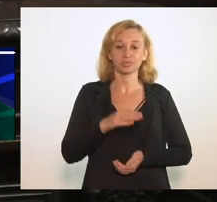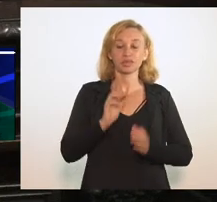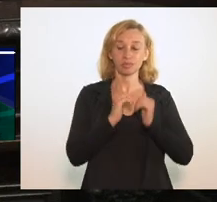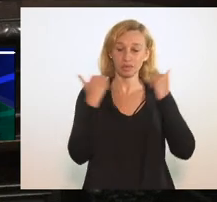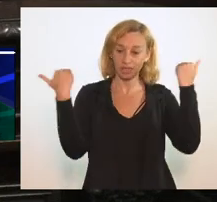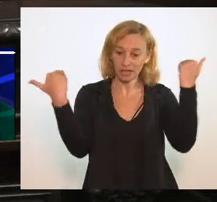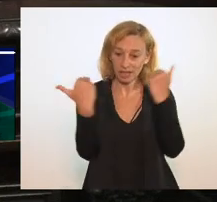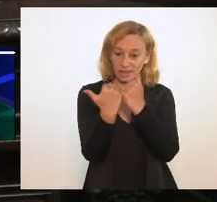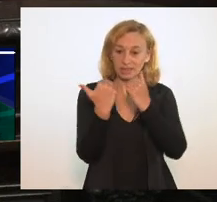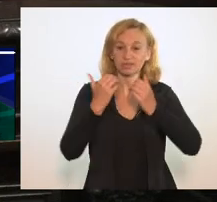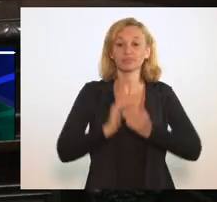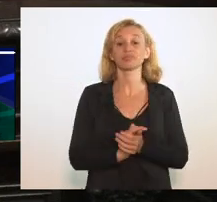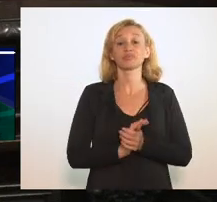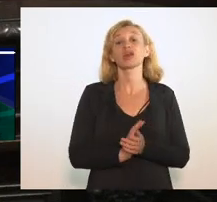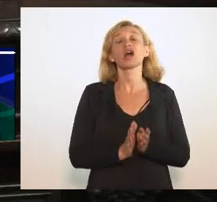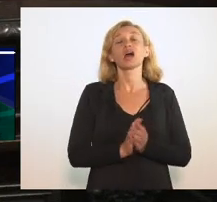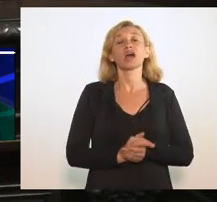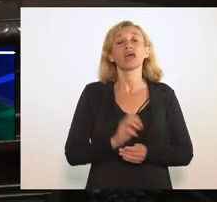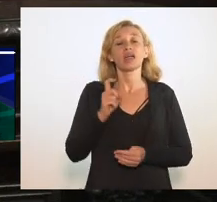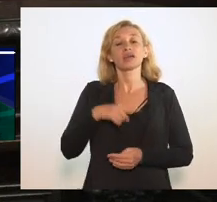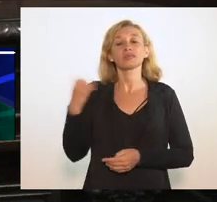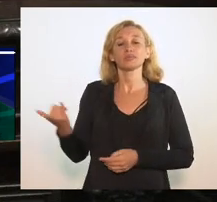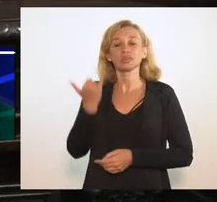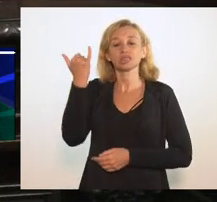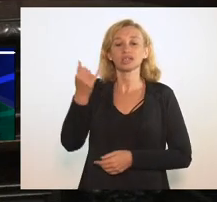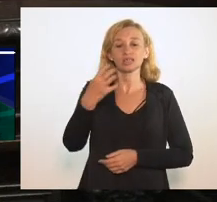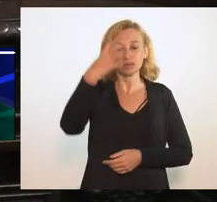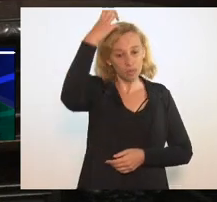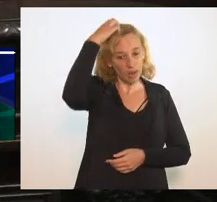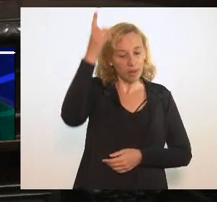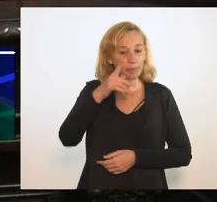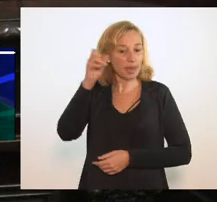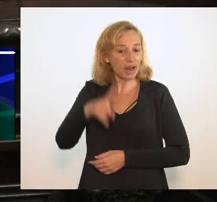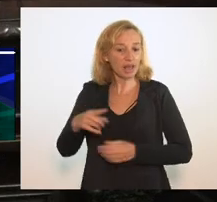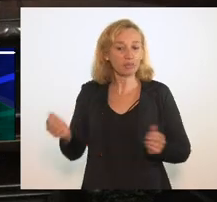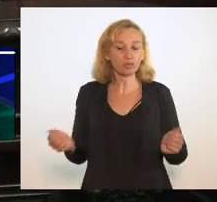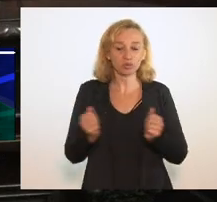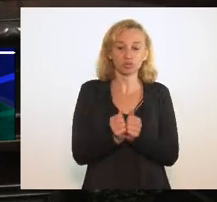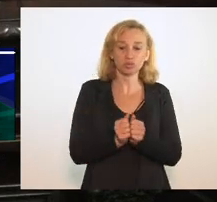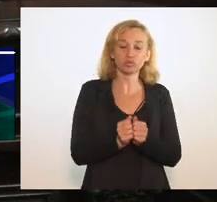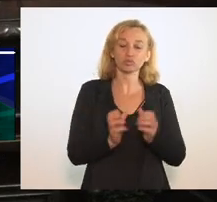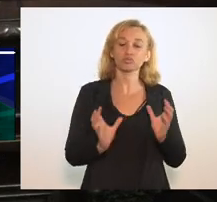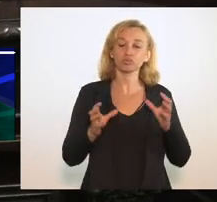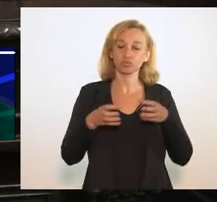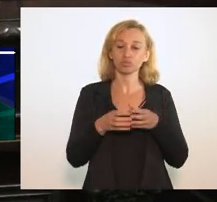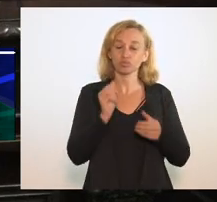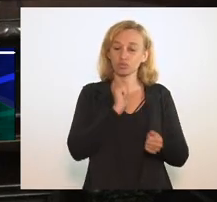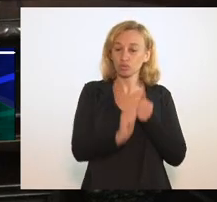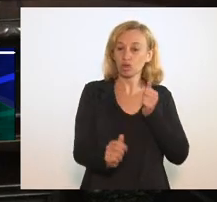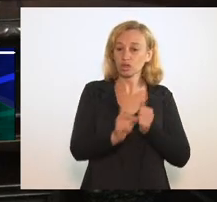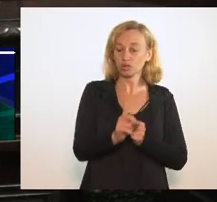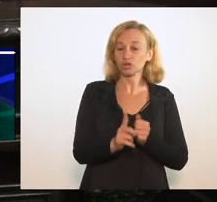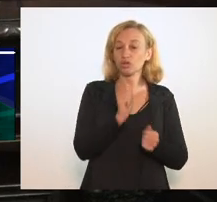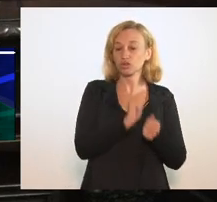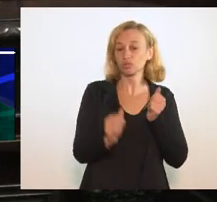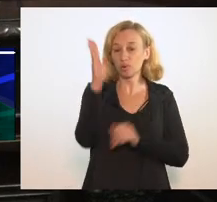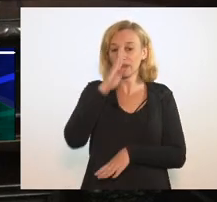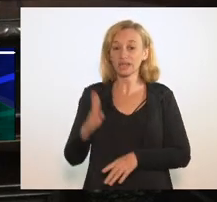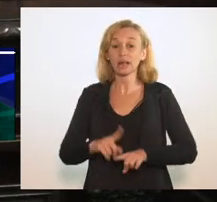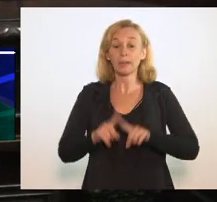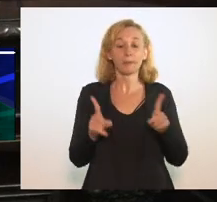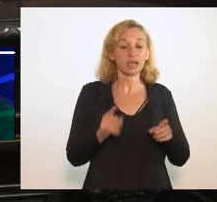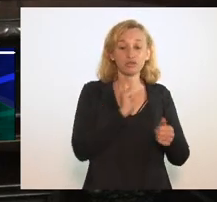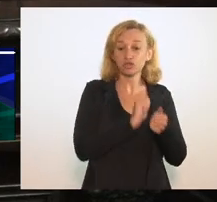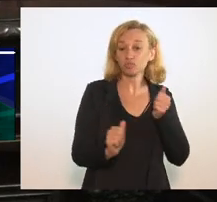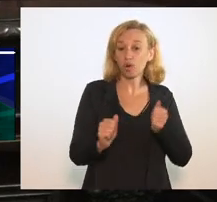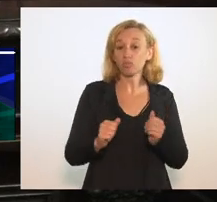Maracanã. Então, não obstante a importância do Pelé para o conjunto dos esportes, não só para o futebol brasileiro, mas para o futebol